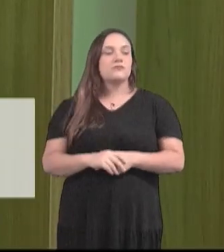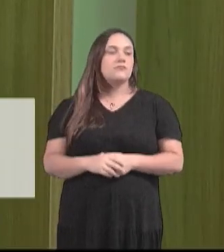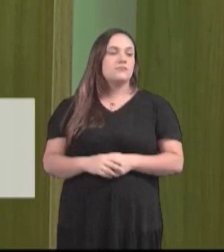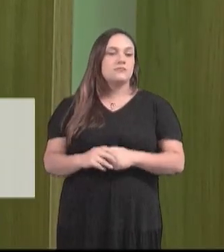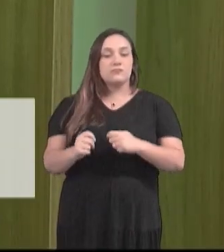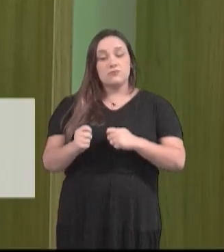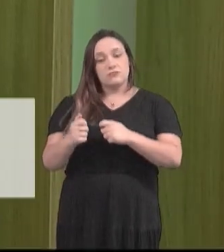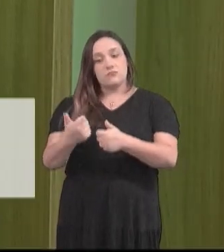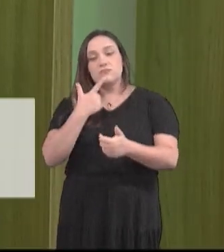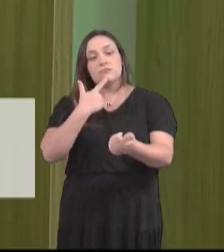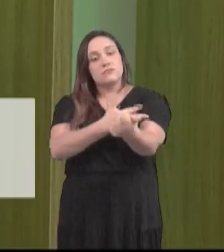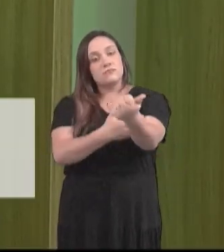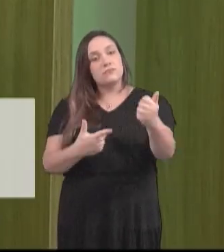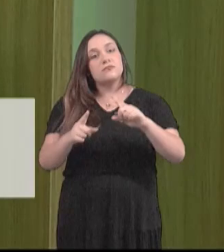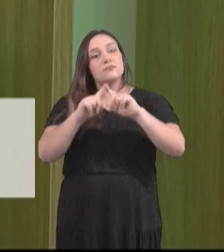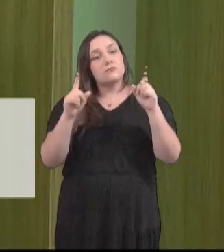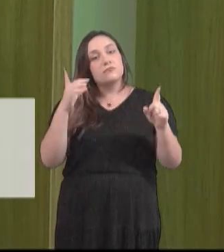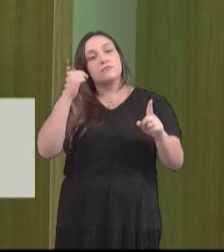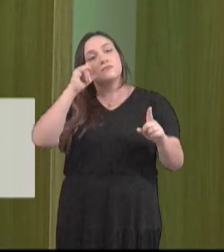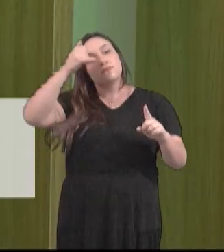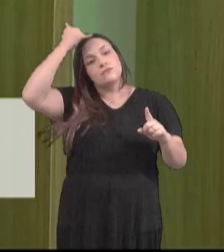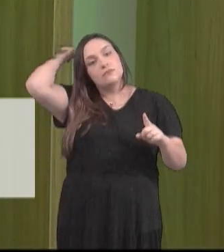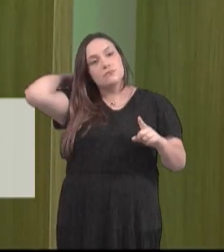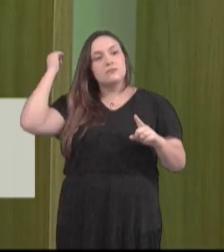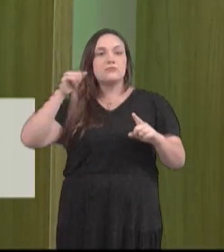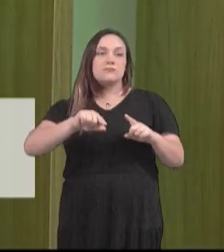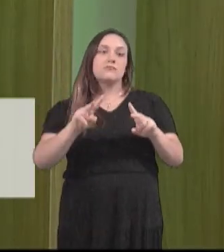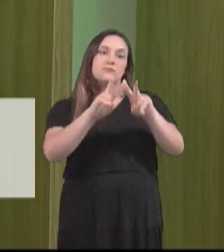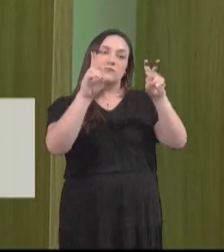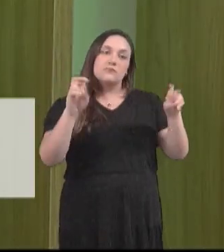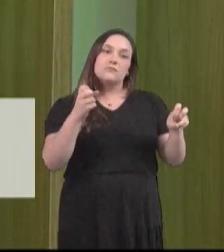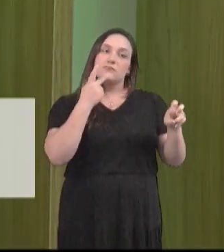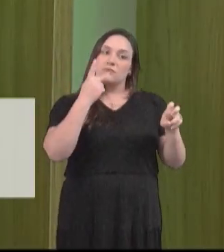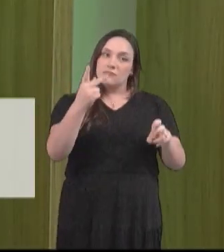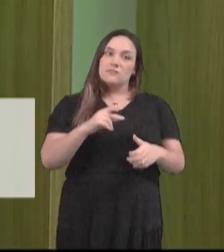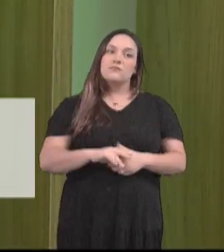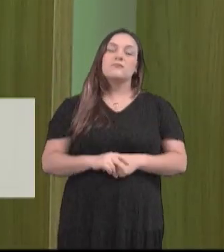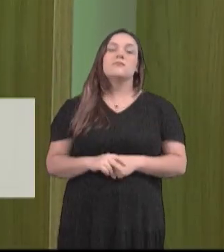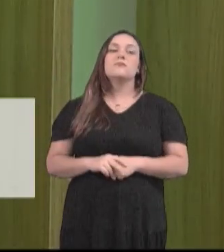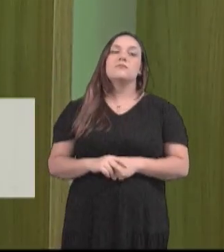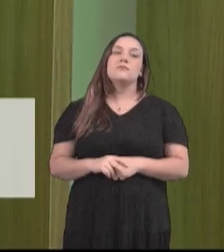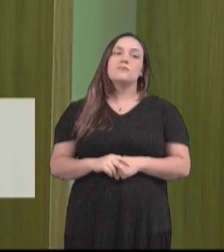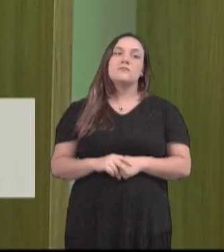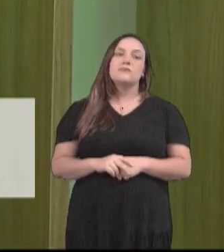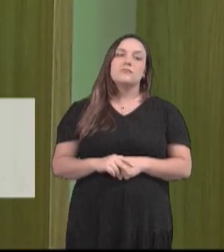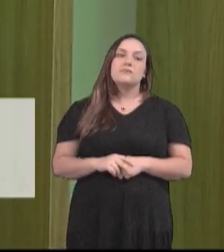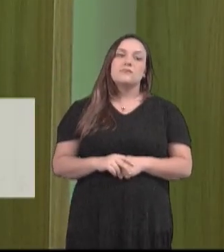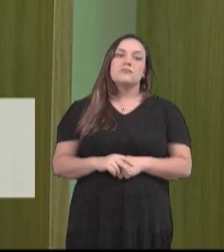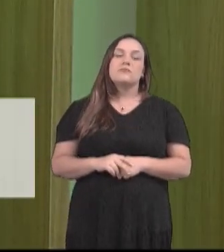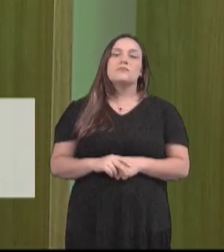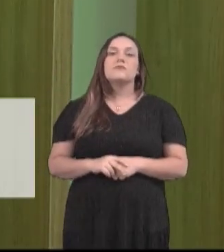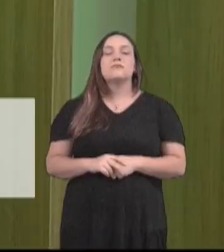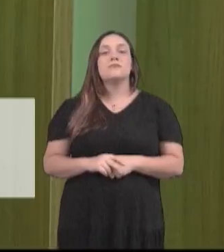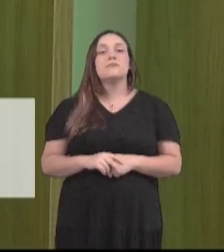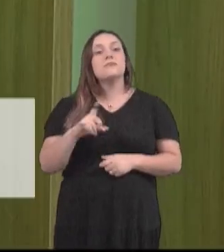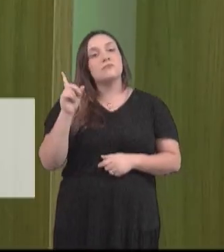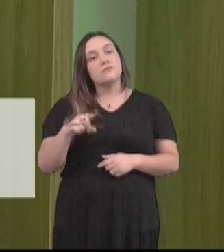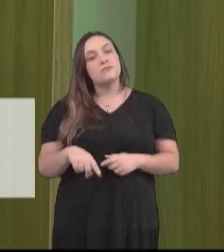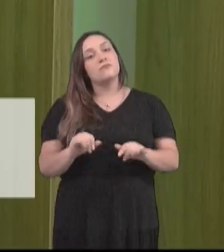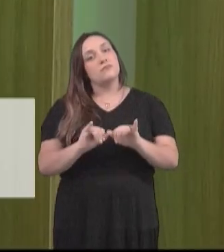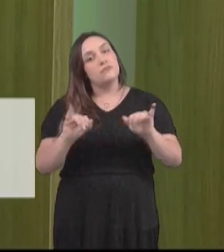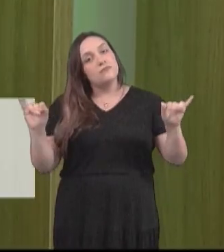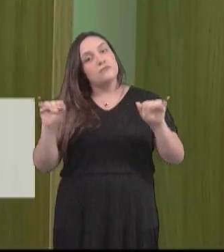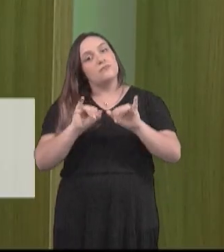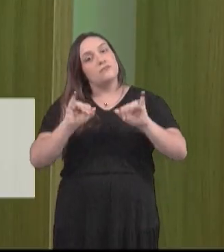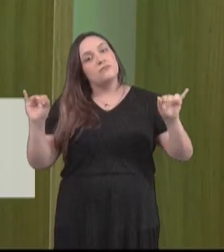de sangue no Estado, mas o deputado Júnior Mock, nessa matéria em especial, no texto da proposta, fala muito sobre as campanhas